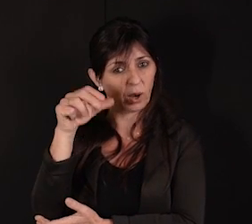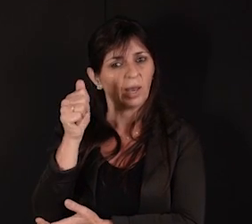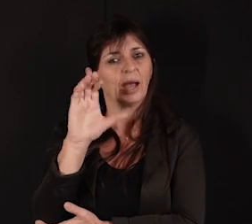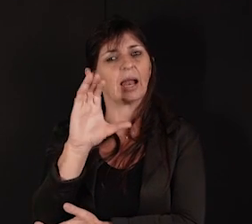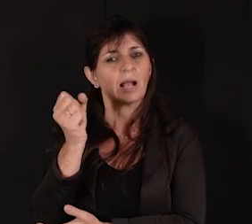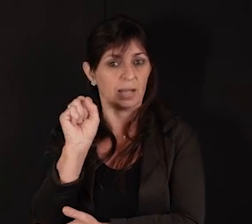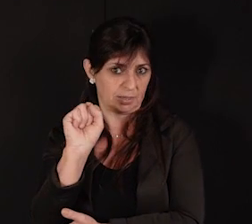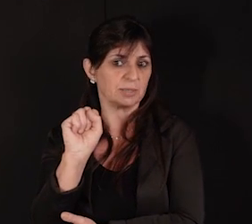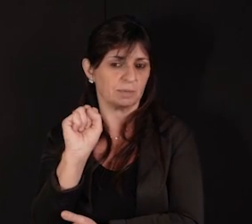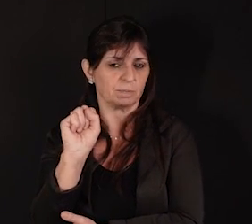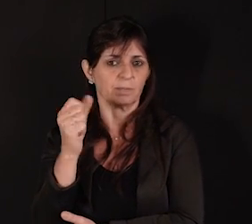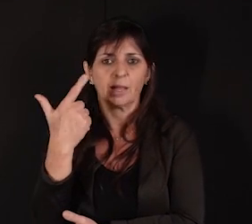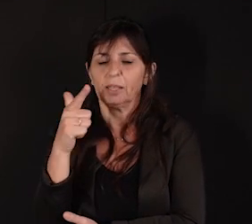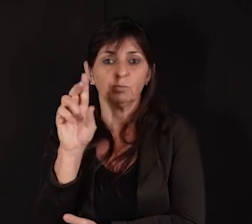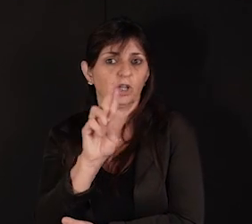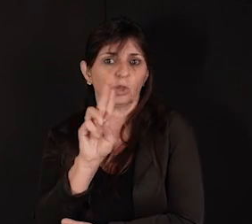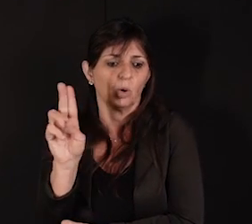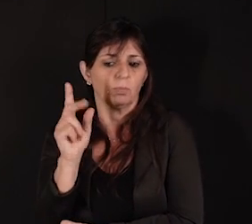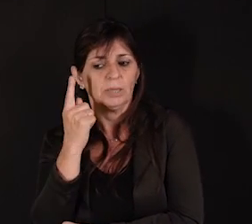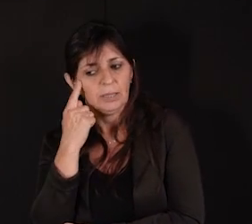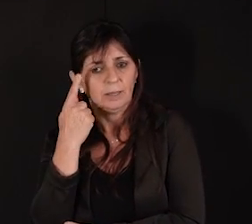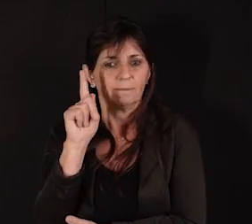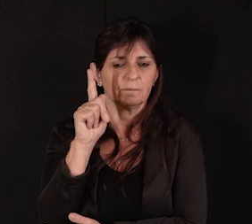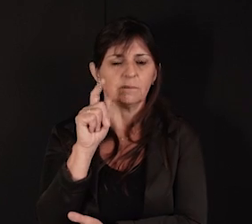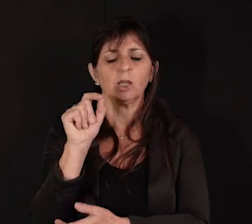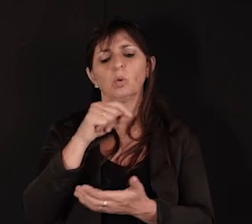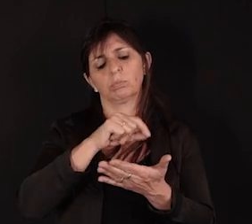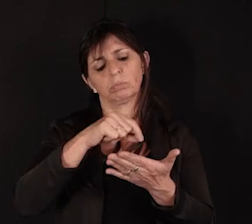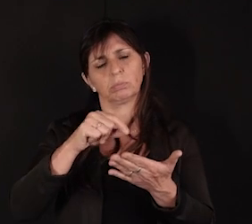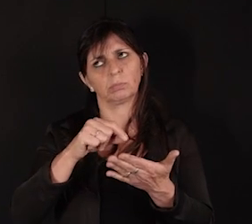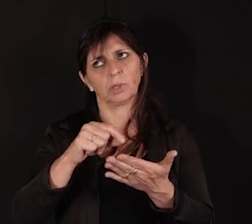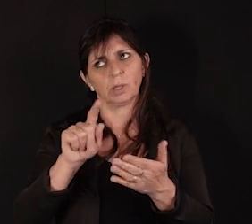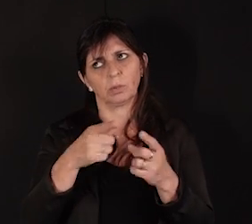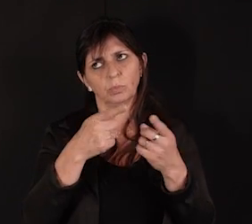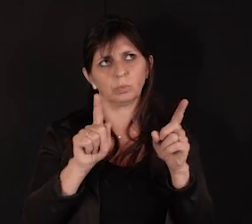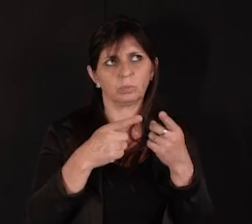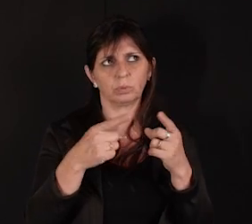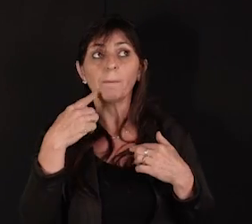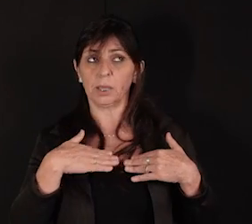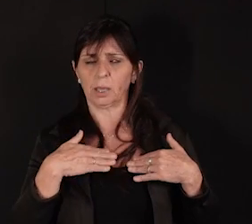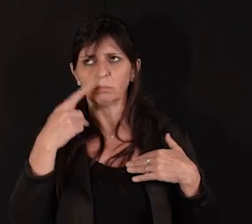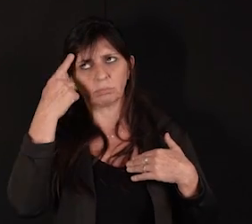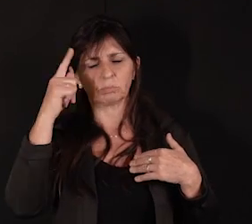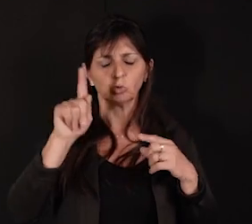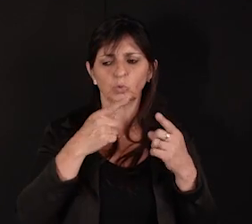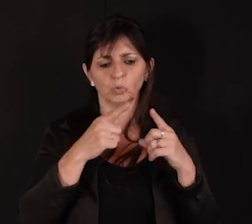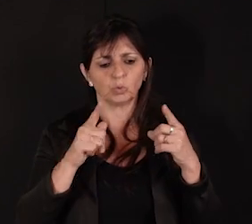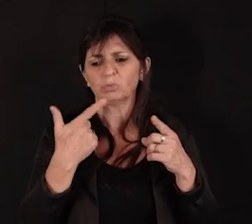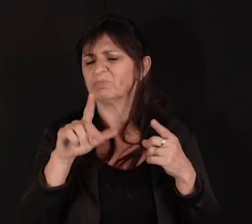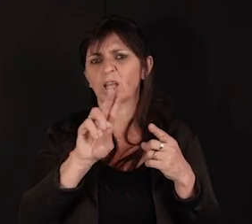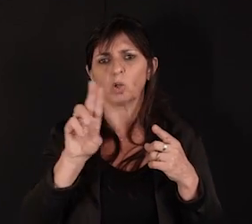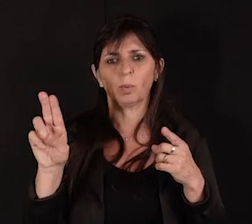música, ela não tinha nome. Eu fiz, a melodia é minha. E daí na hora de gravar, eu digo, seu Gildo, não tem nome. Ele disse,